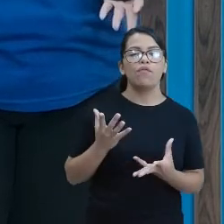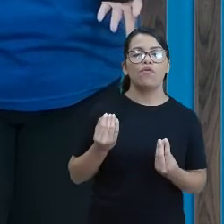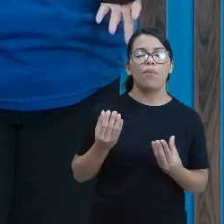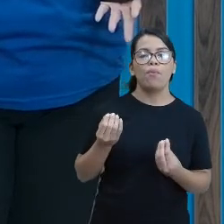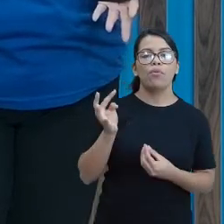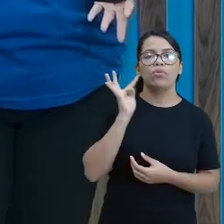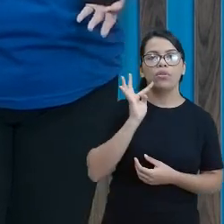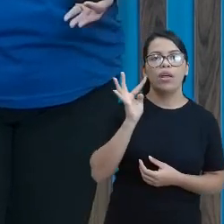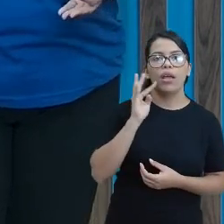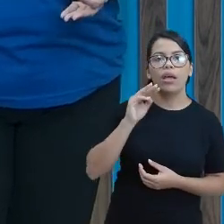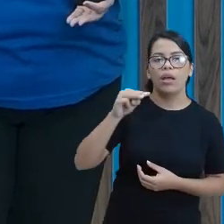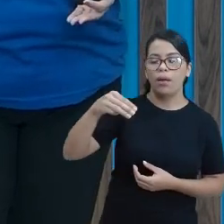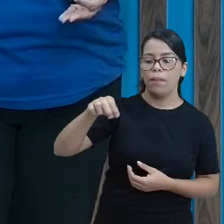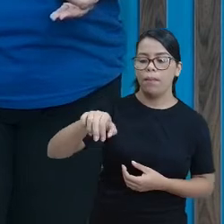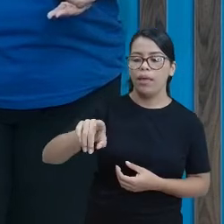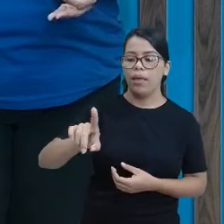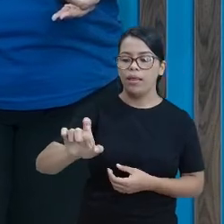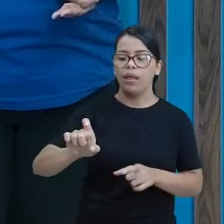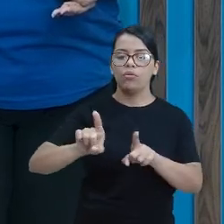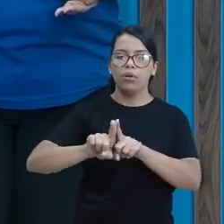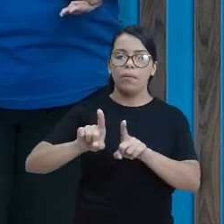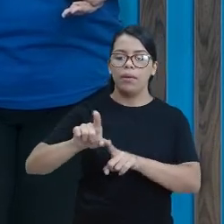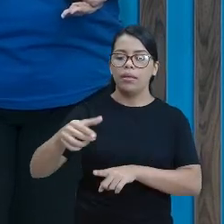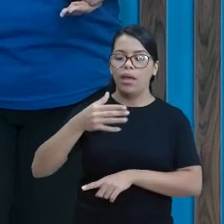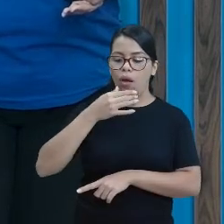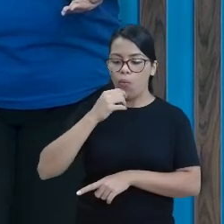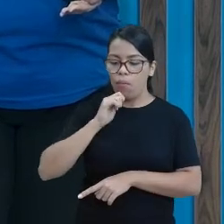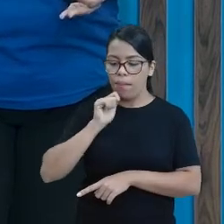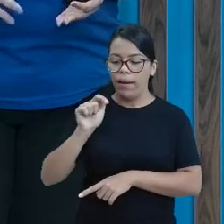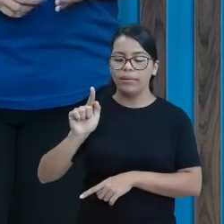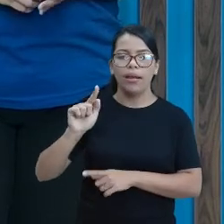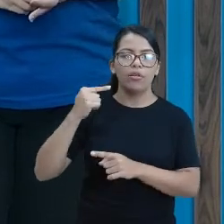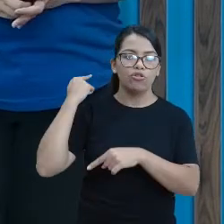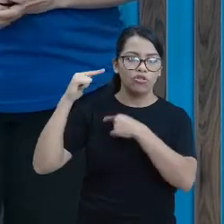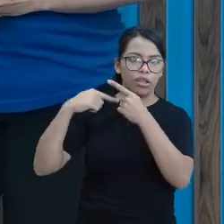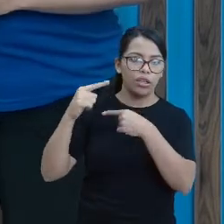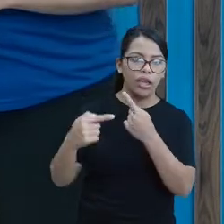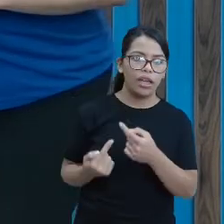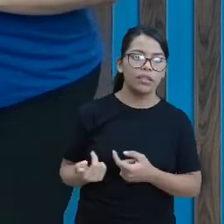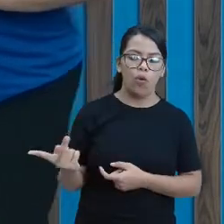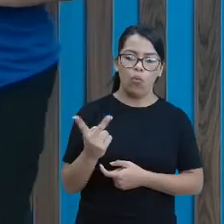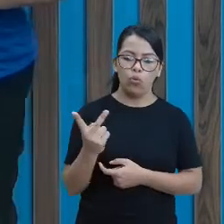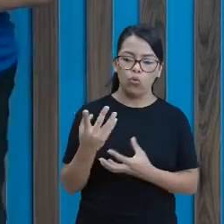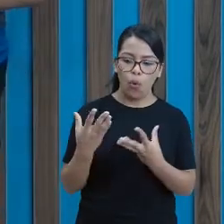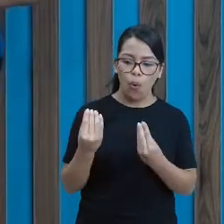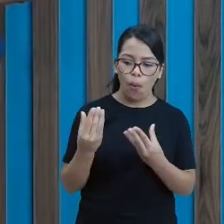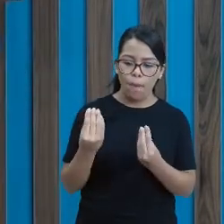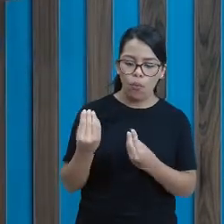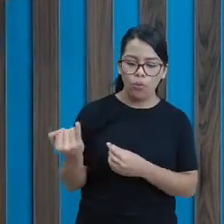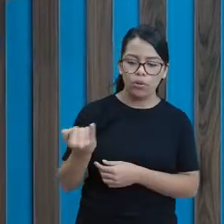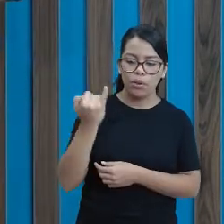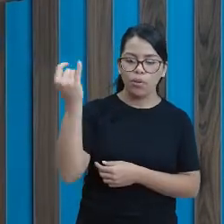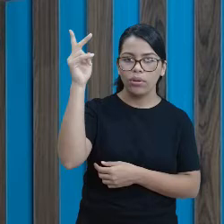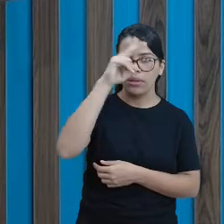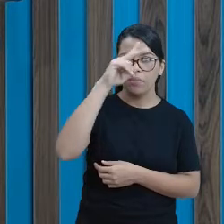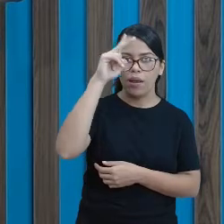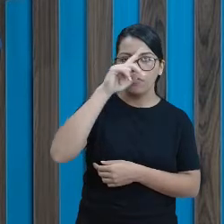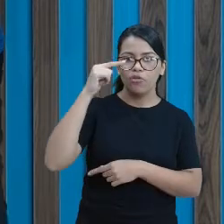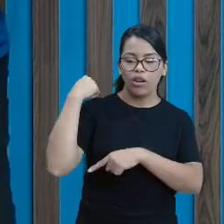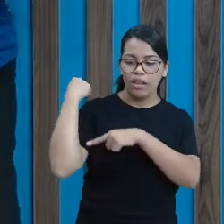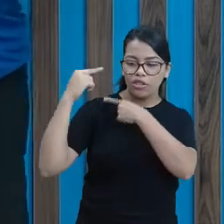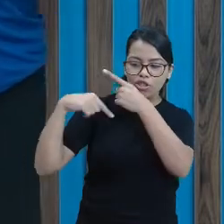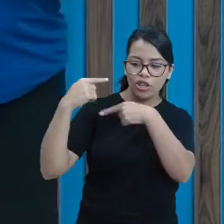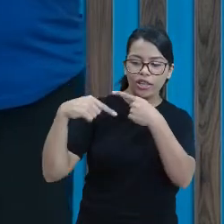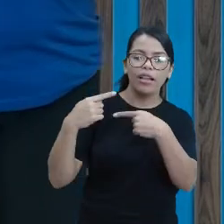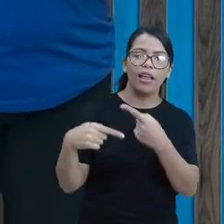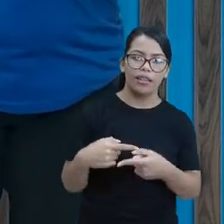né, o pai da genética. Super importantes esses cientistas para a história da ciência aí, tá? Então, nessa história